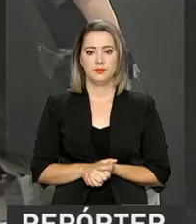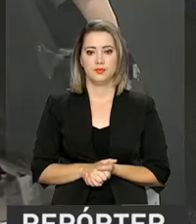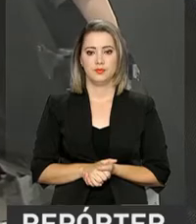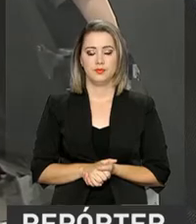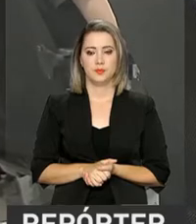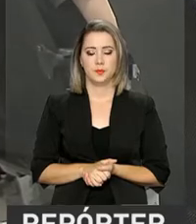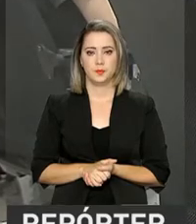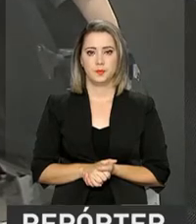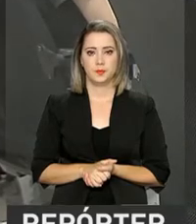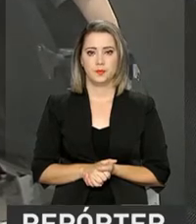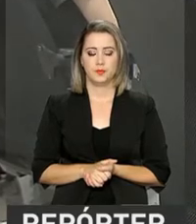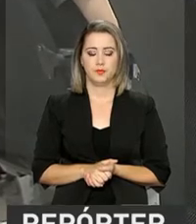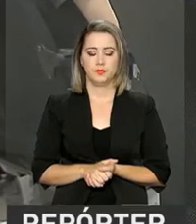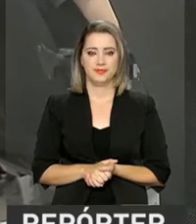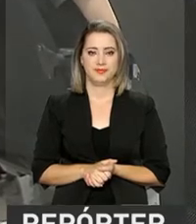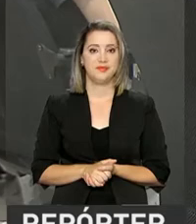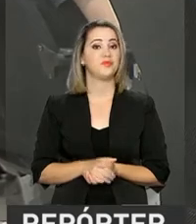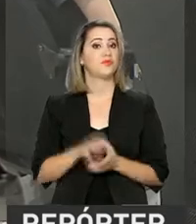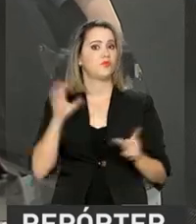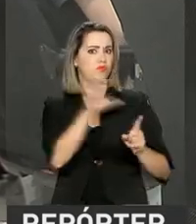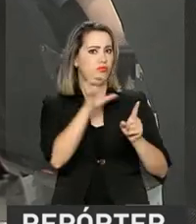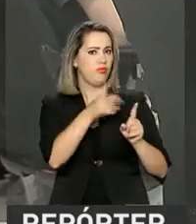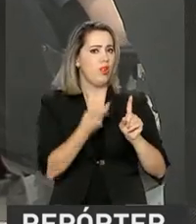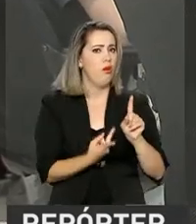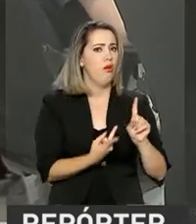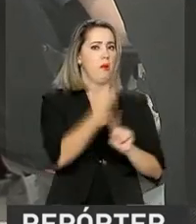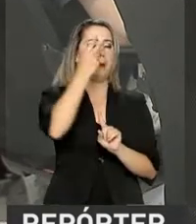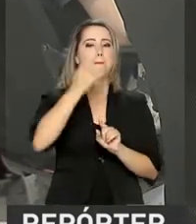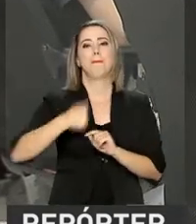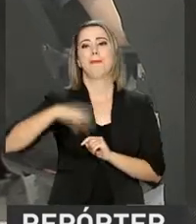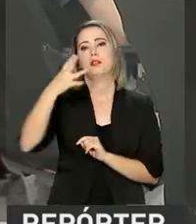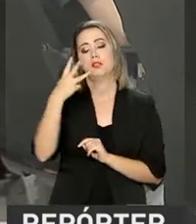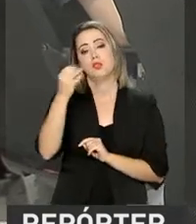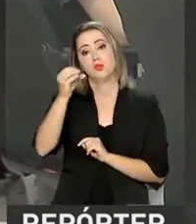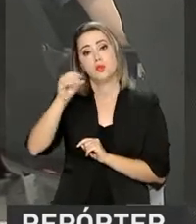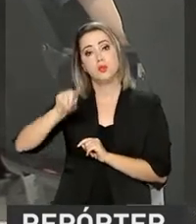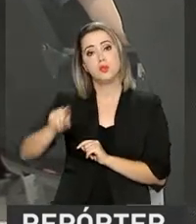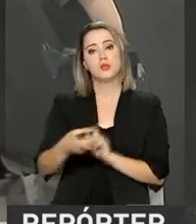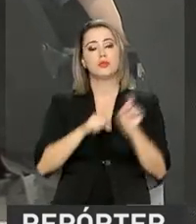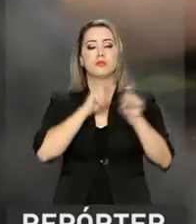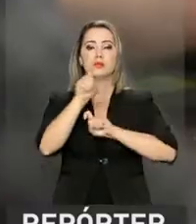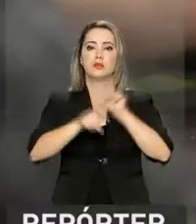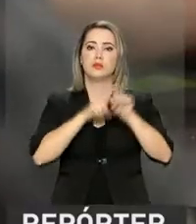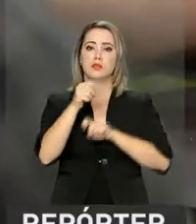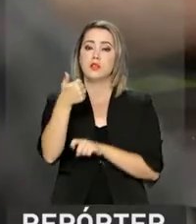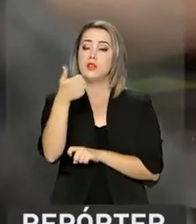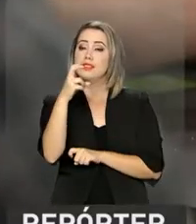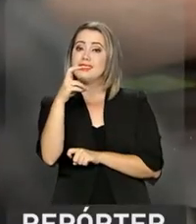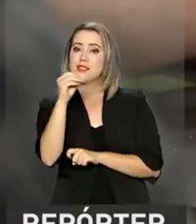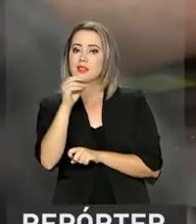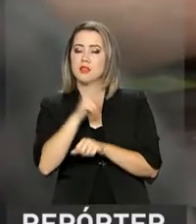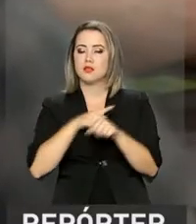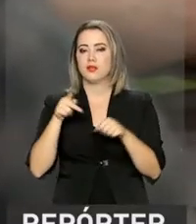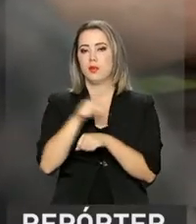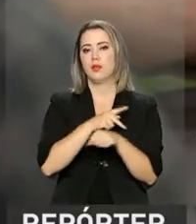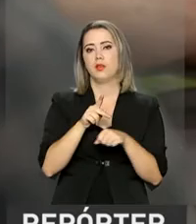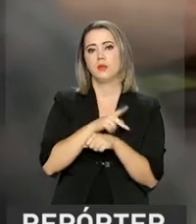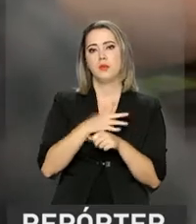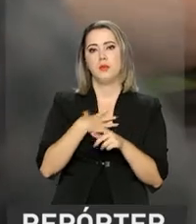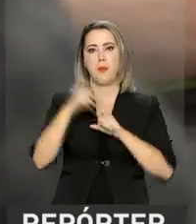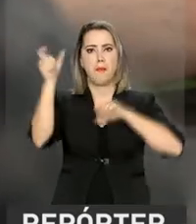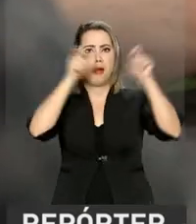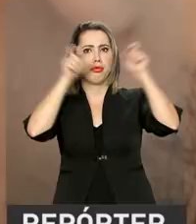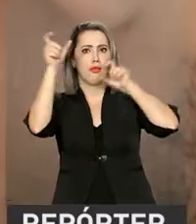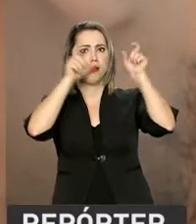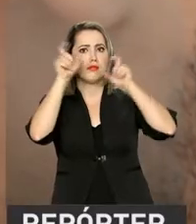um ataque cibernético que afetou mais de 300 mil computadores em 150 países acendeu o